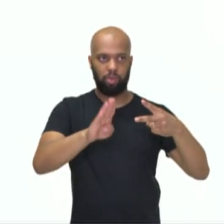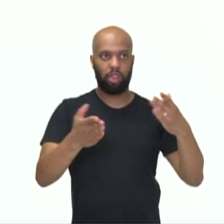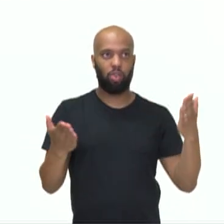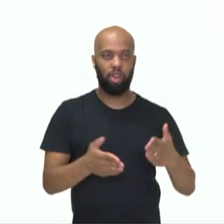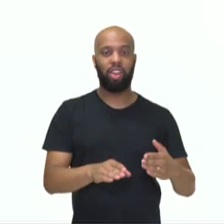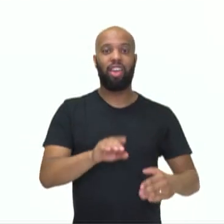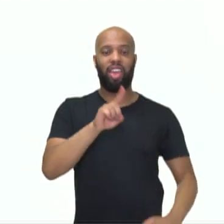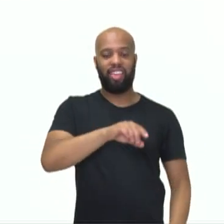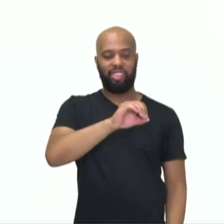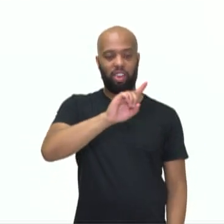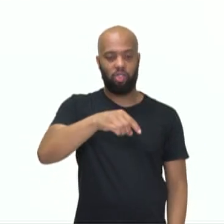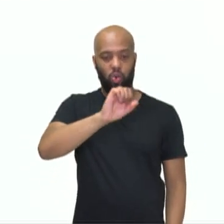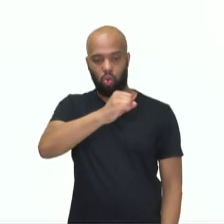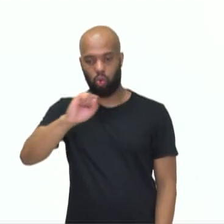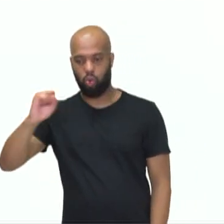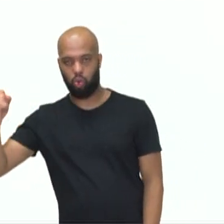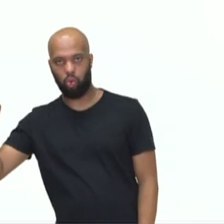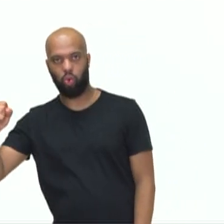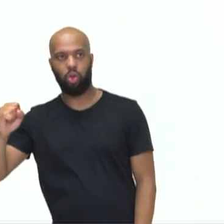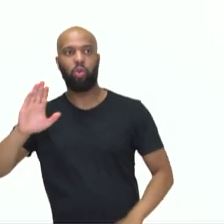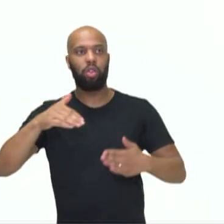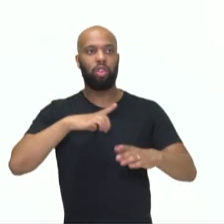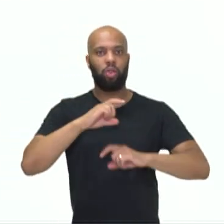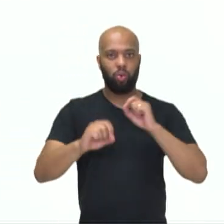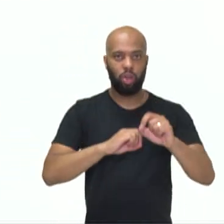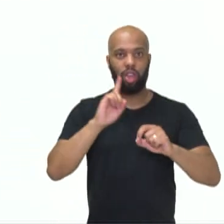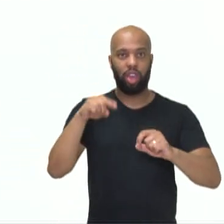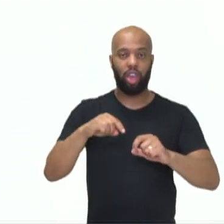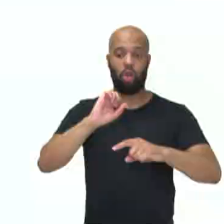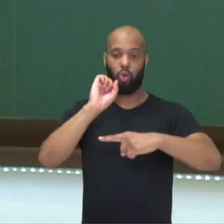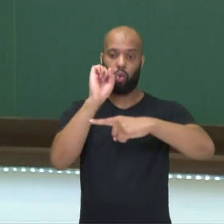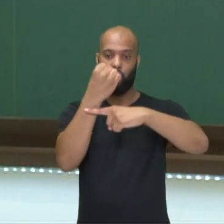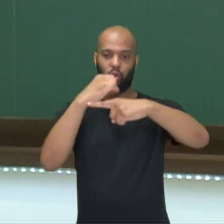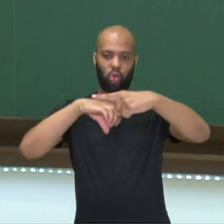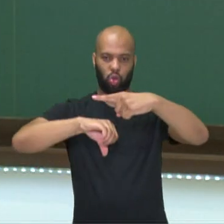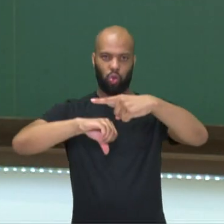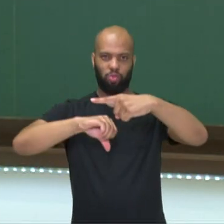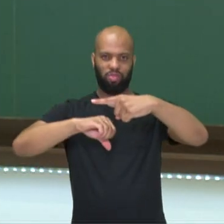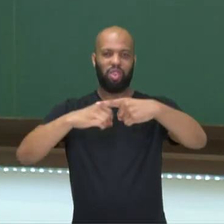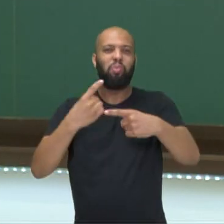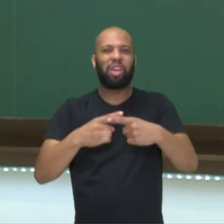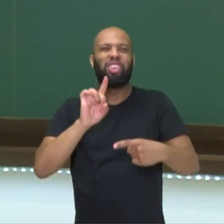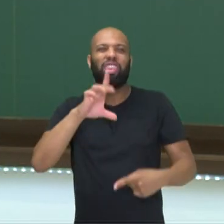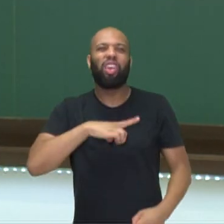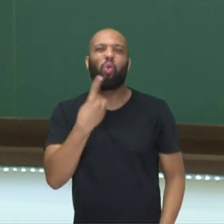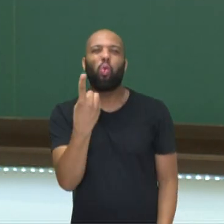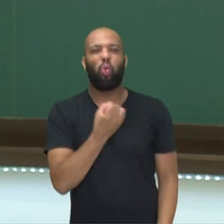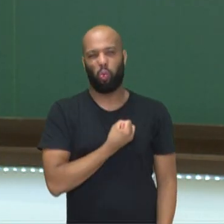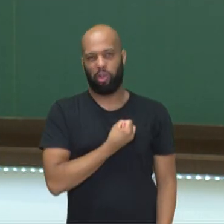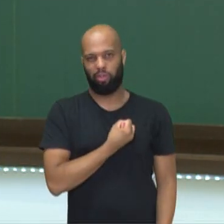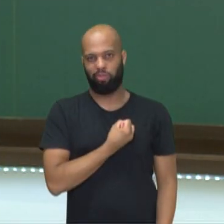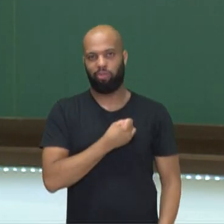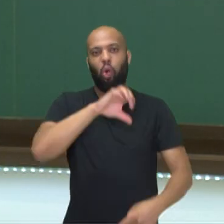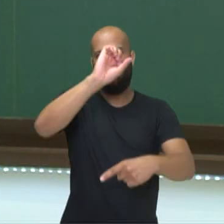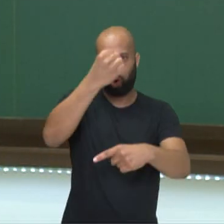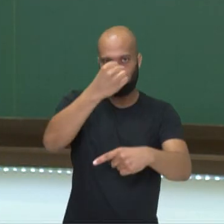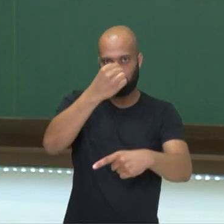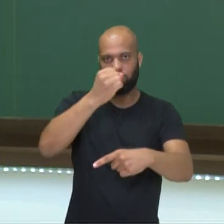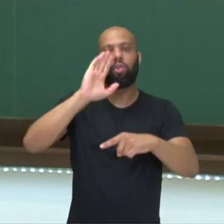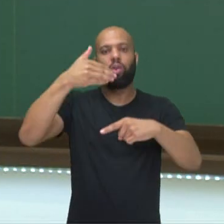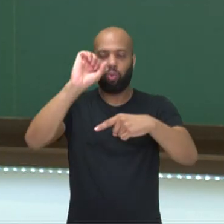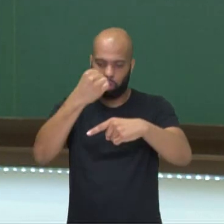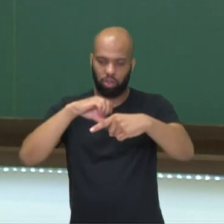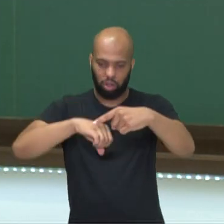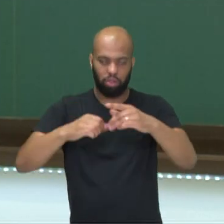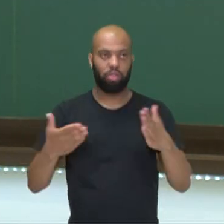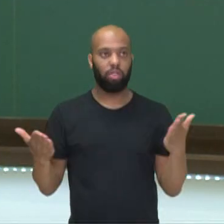0,888. O 8 é o período, então vai ficar 8 nonos. Bem tranquilo também. Letra C. Letra C a gente vai precisar pensar um